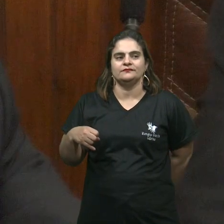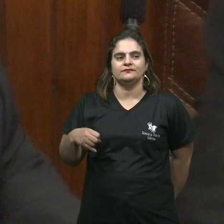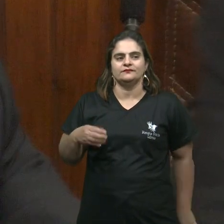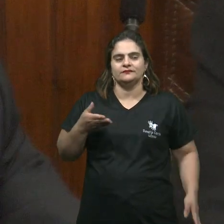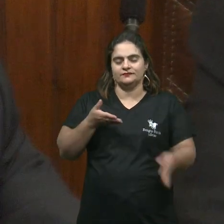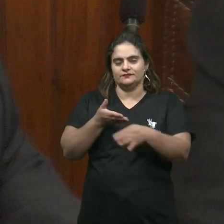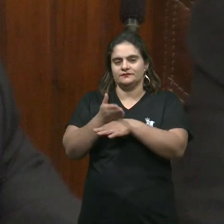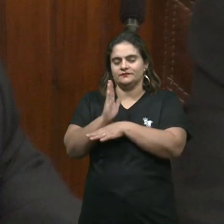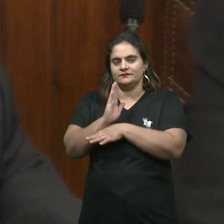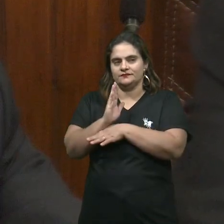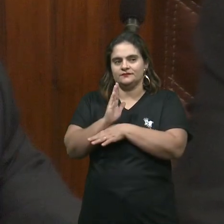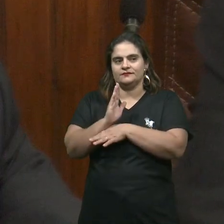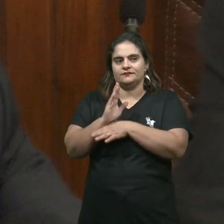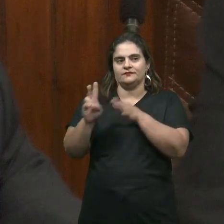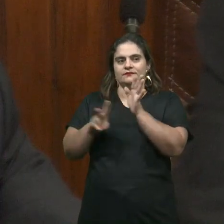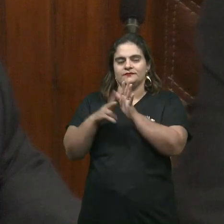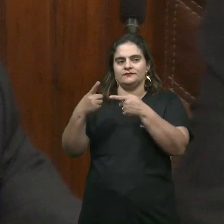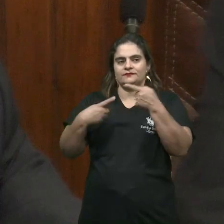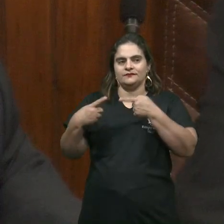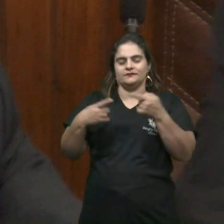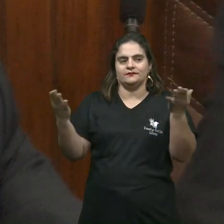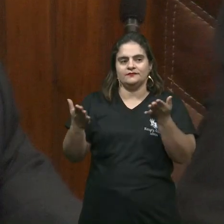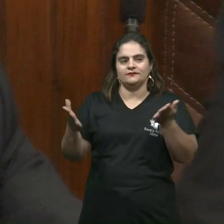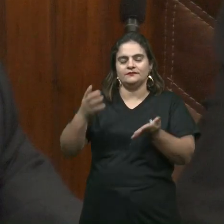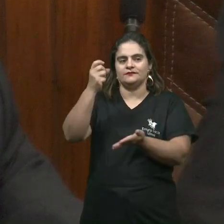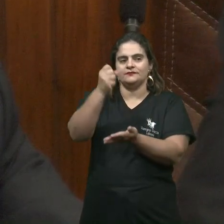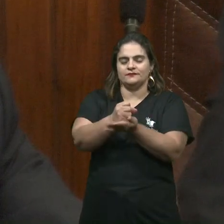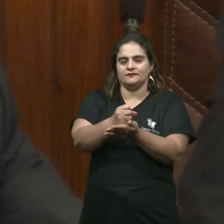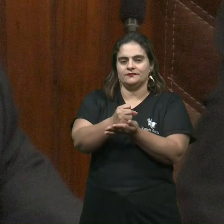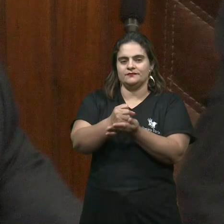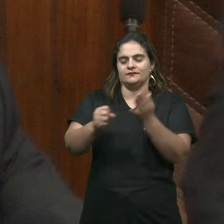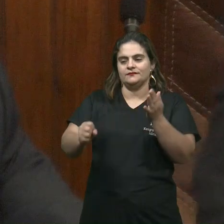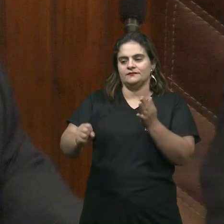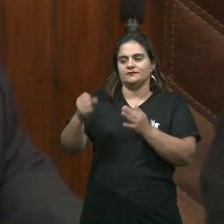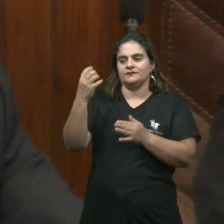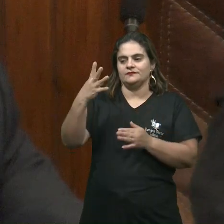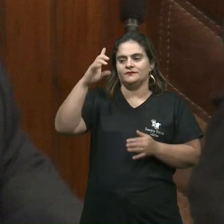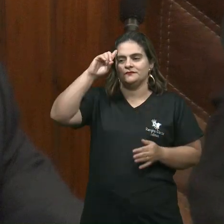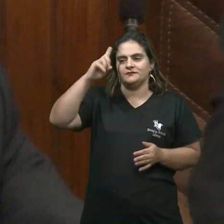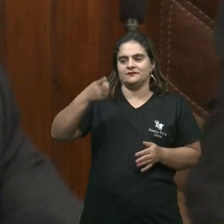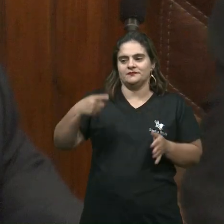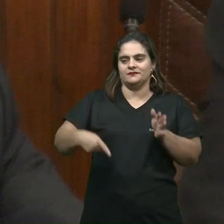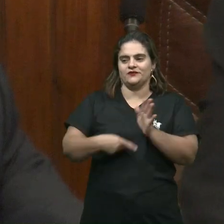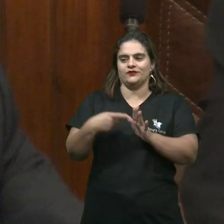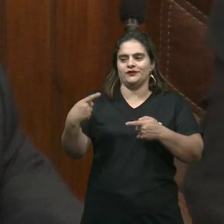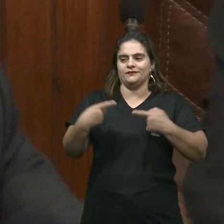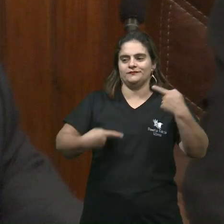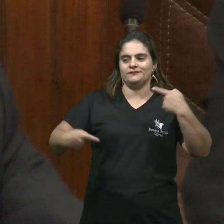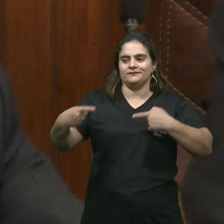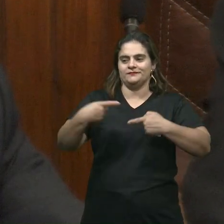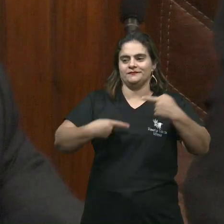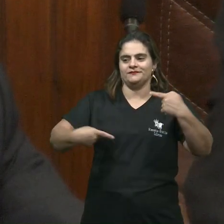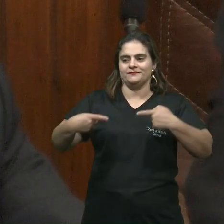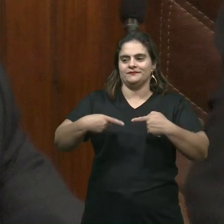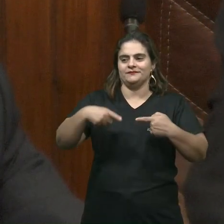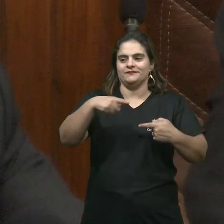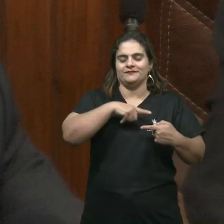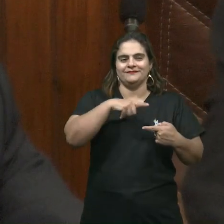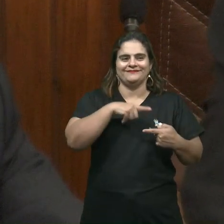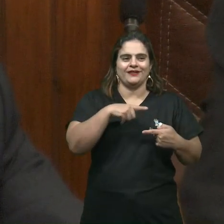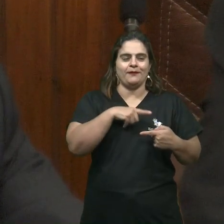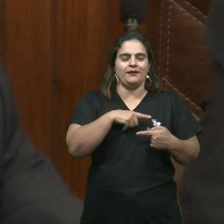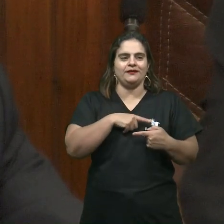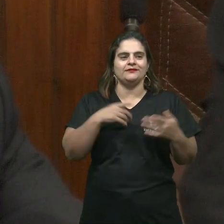Aprovado o projeto de segunda discussão. O projeto vai à sanção. Quarto item. Primeira discussão do projeto de lei 105-2004 da Mesa da Câmara,